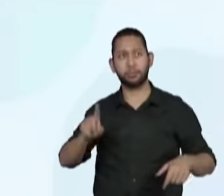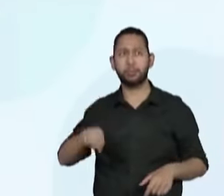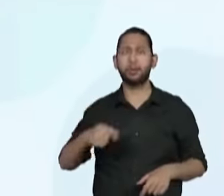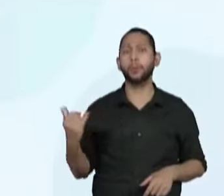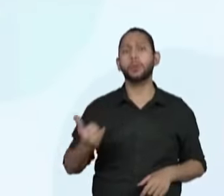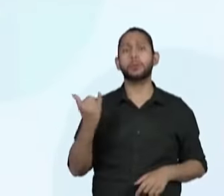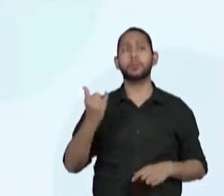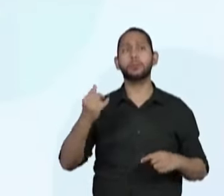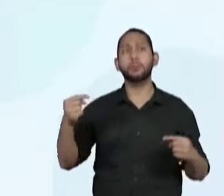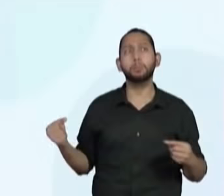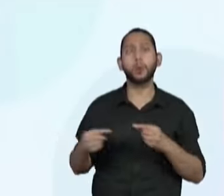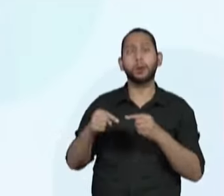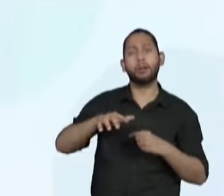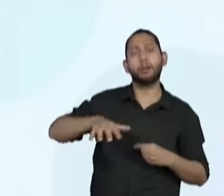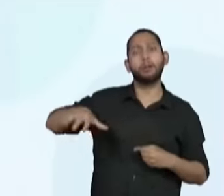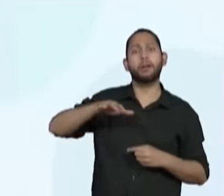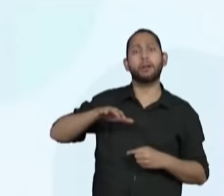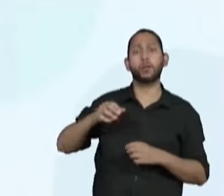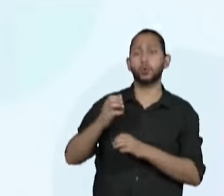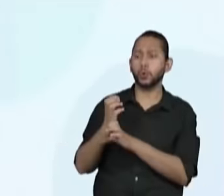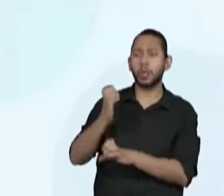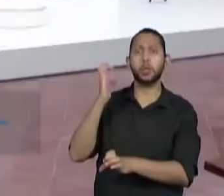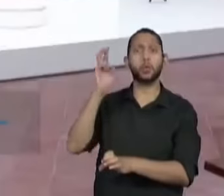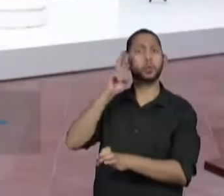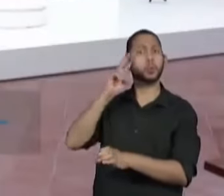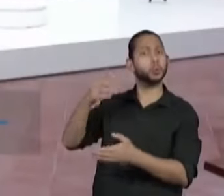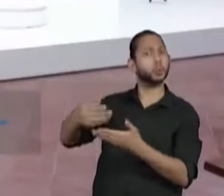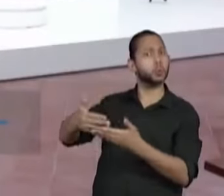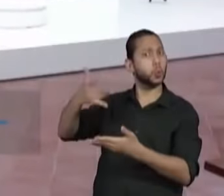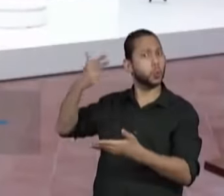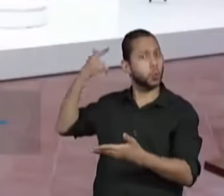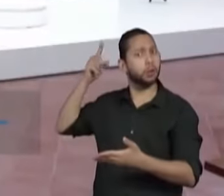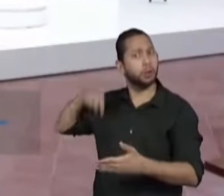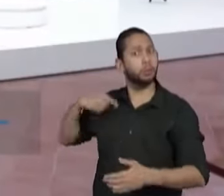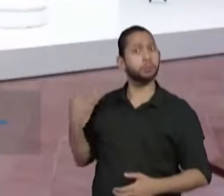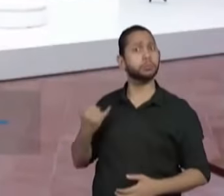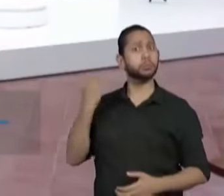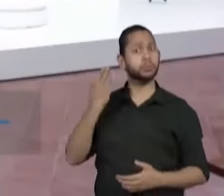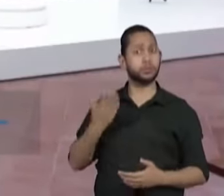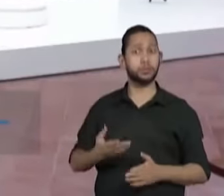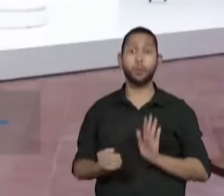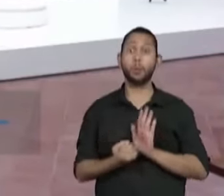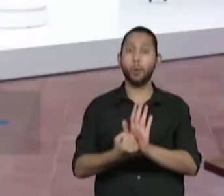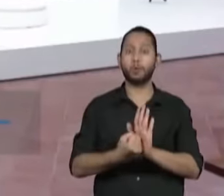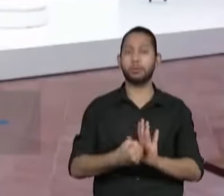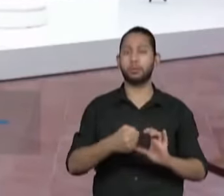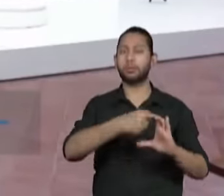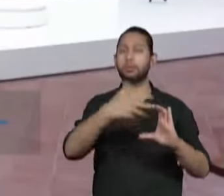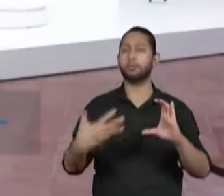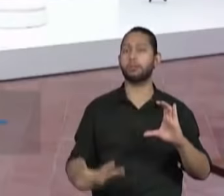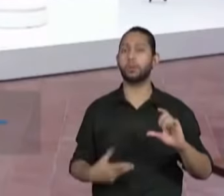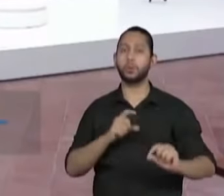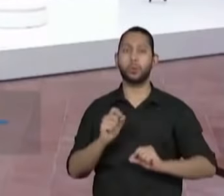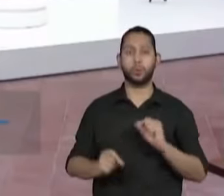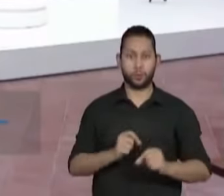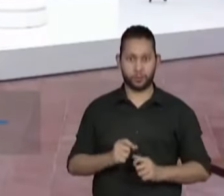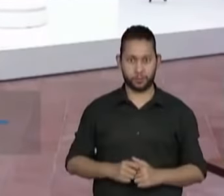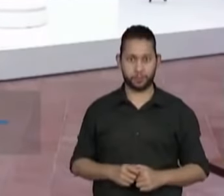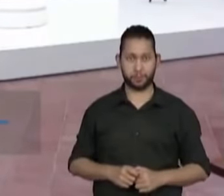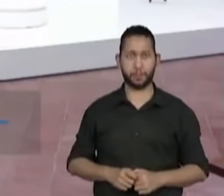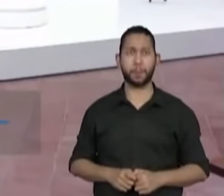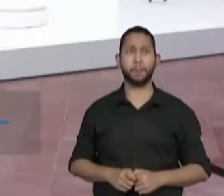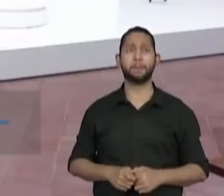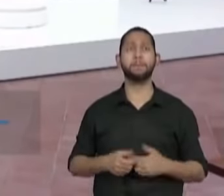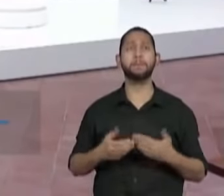da engenharia, de modo geral, e a gente vai ver aí as suas principais características, tá? Qual é a diferença desse arco, então, para os demais que a gente viu antes,